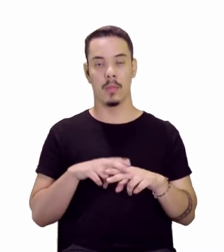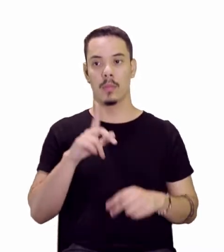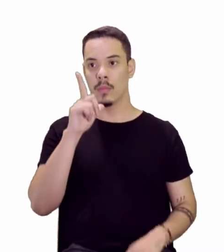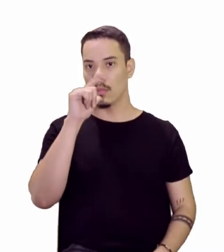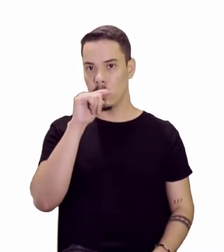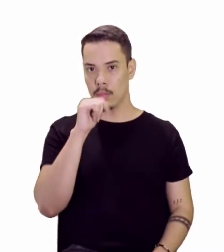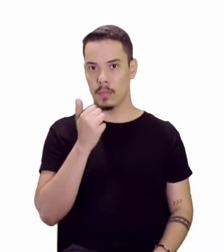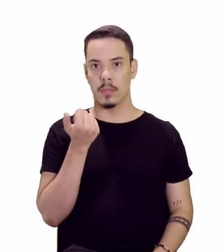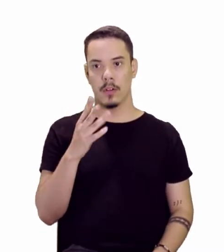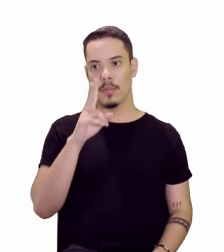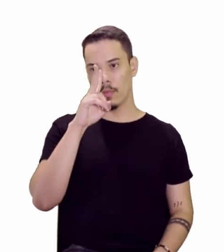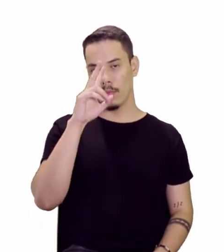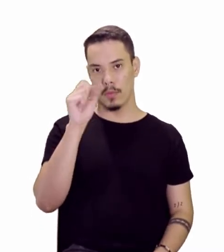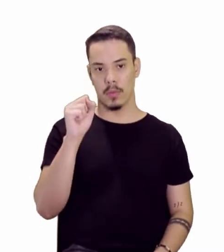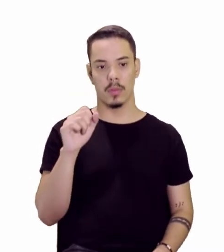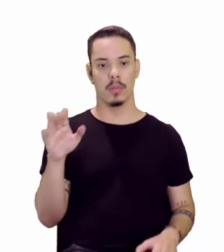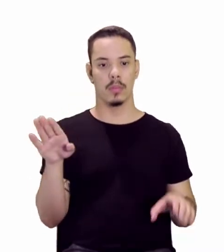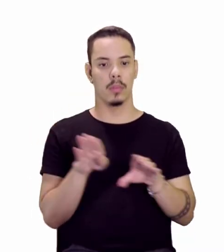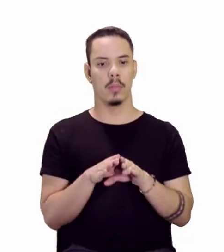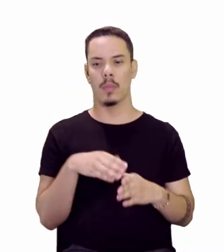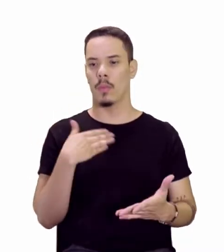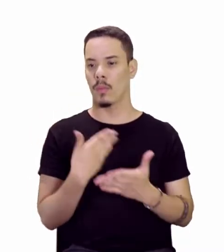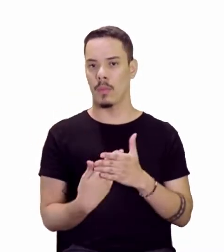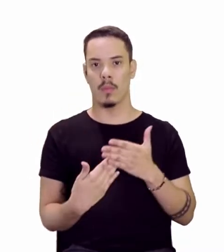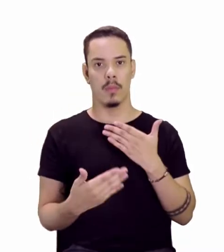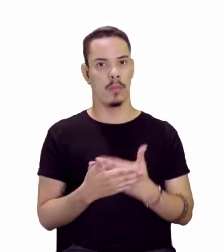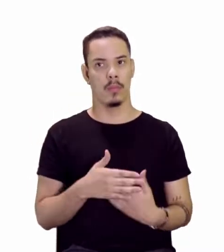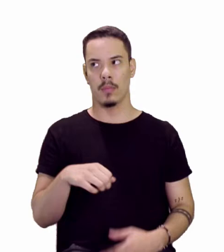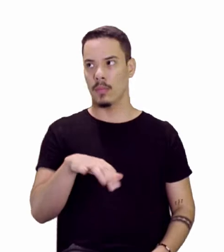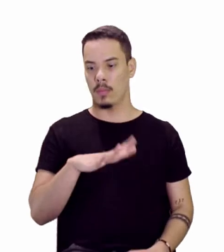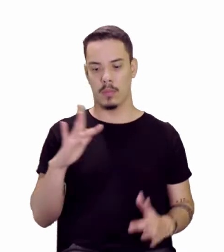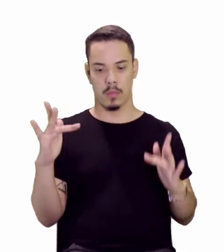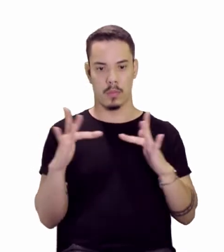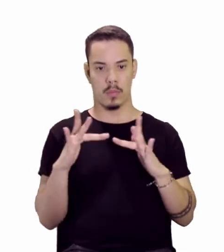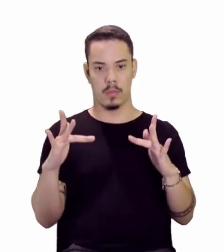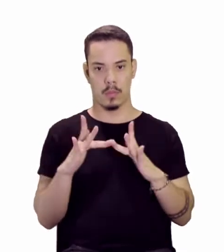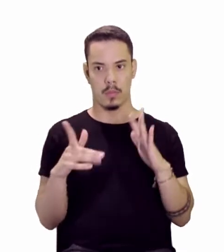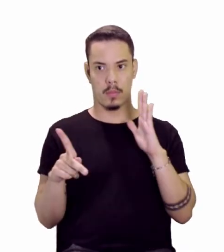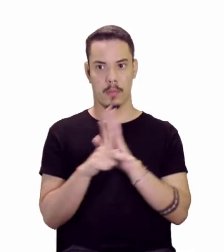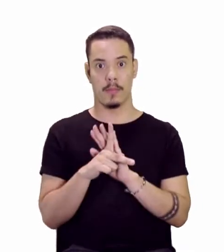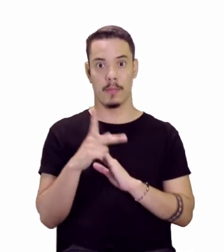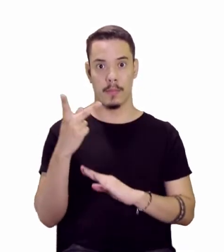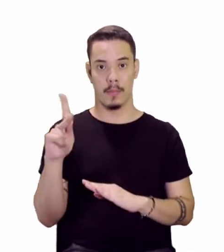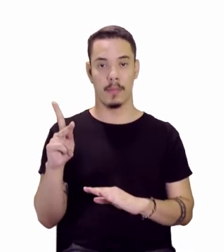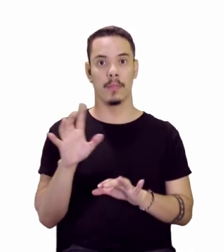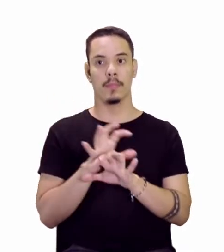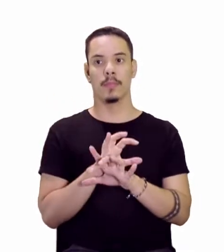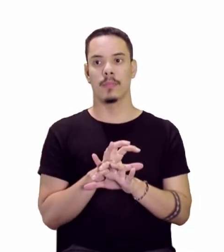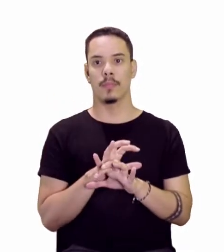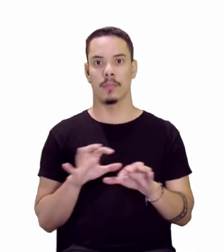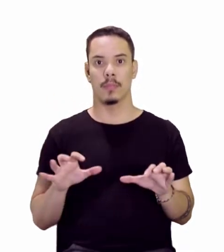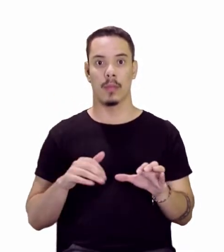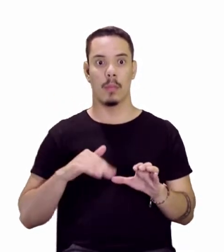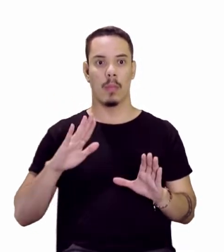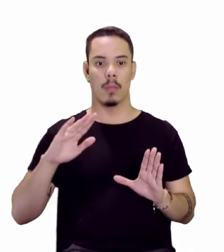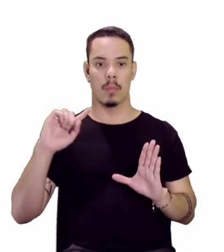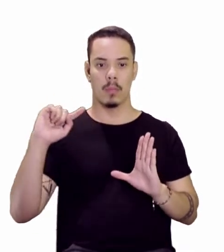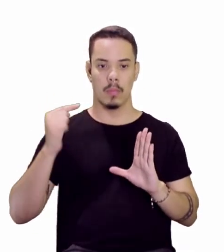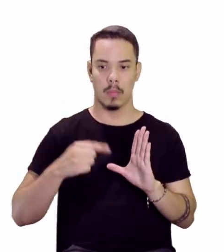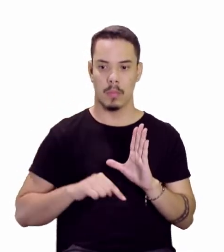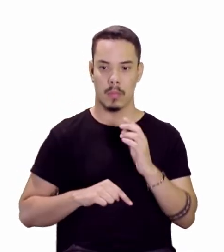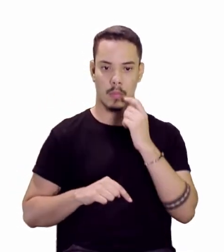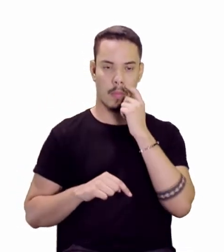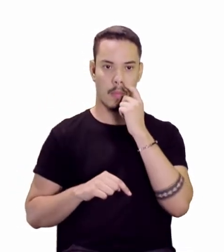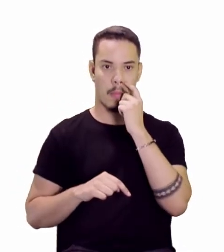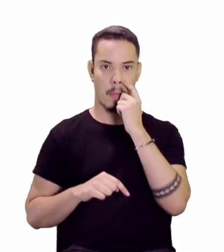exercer forças de pressão em toda a superfície do objeto em contato com ele. Nessa proporção de quanto mais profundo, maior a pressão, então